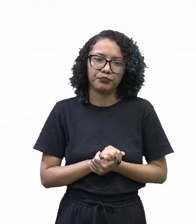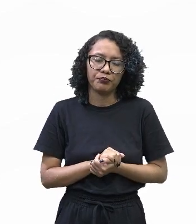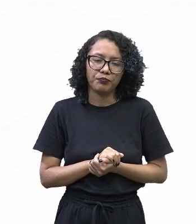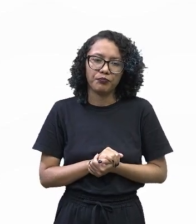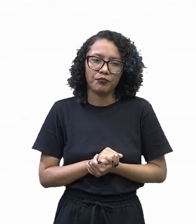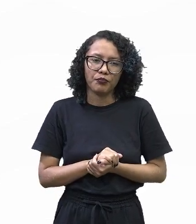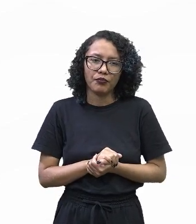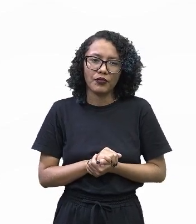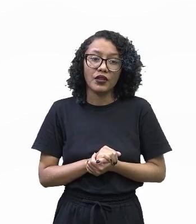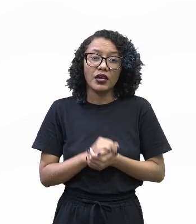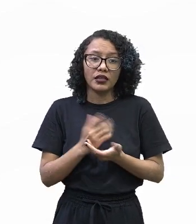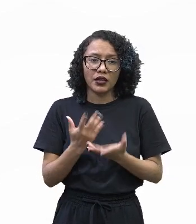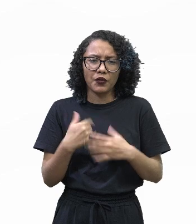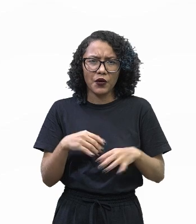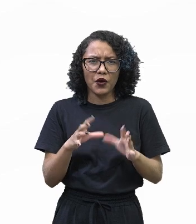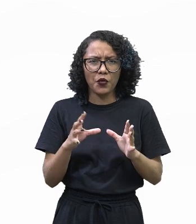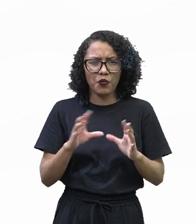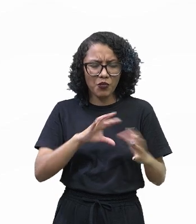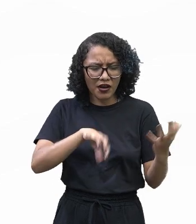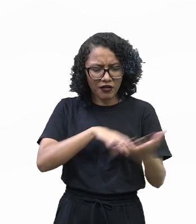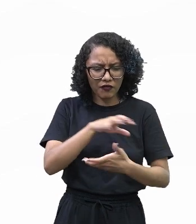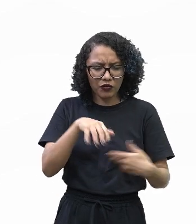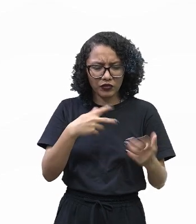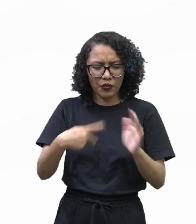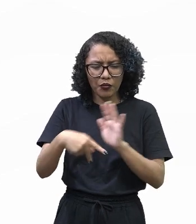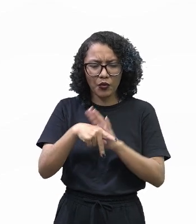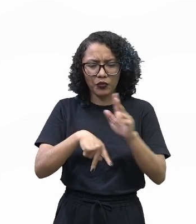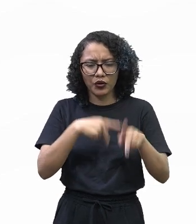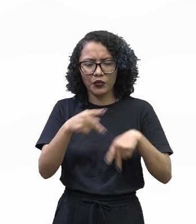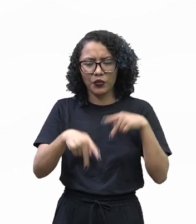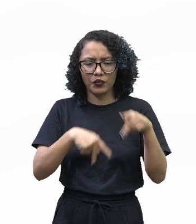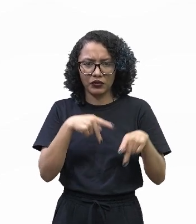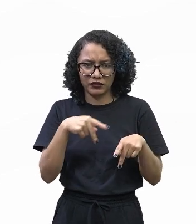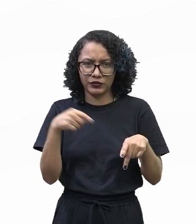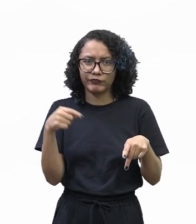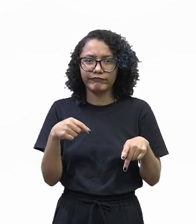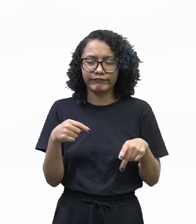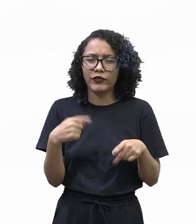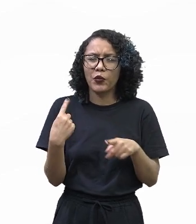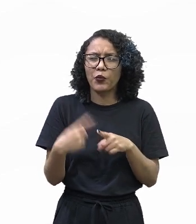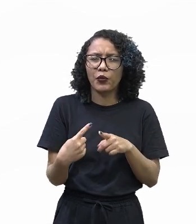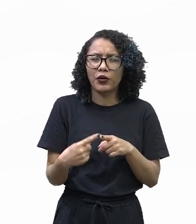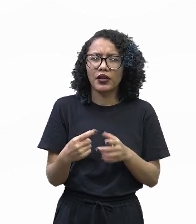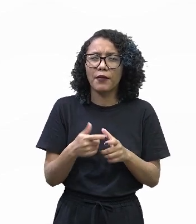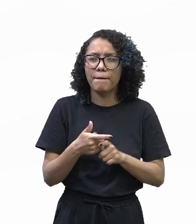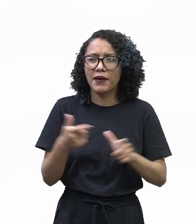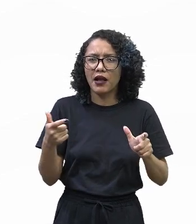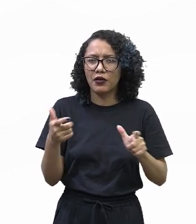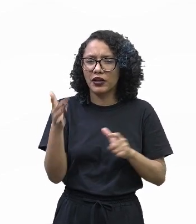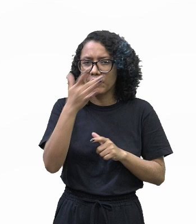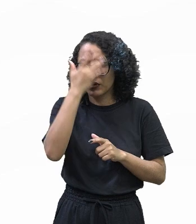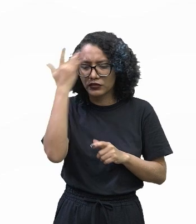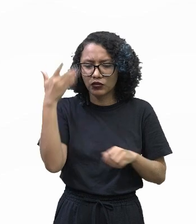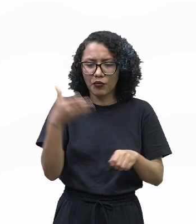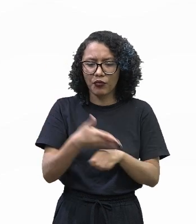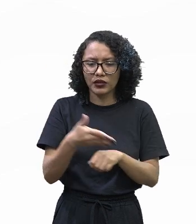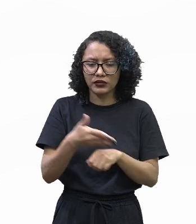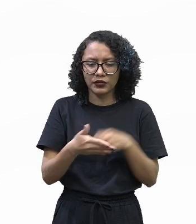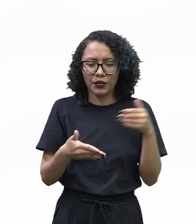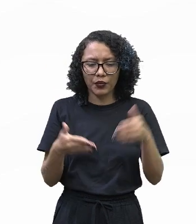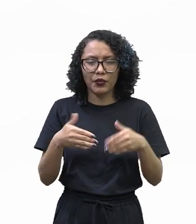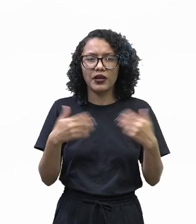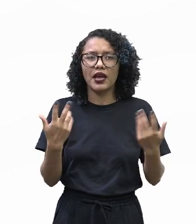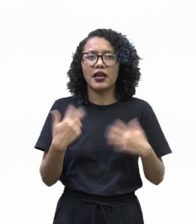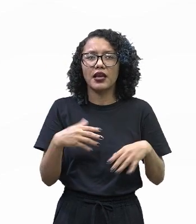revolta popular. Por que popular? Porque a maioria dos seus participantes foram